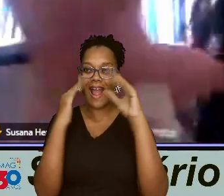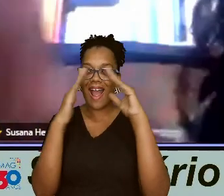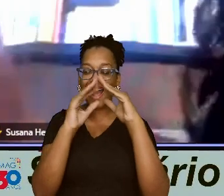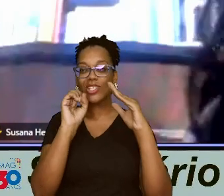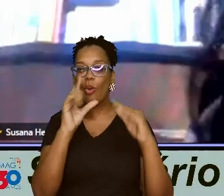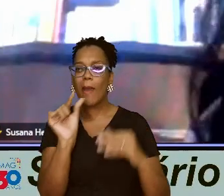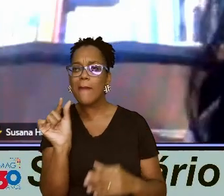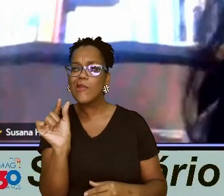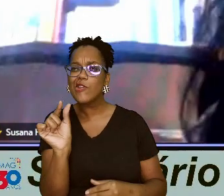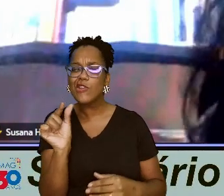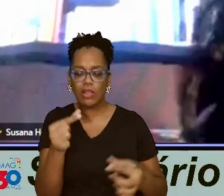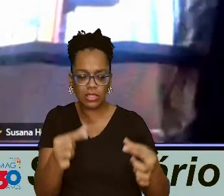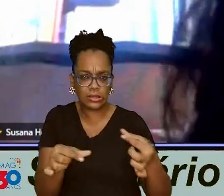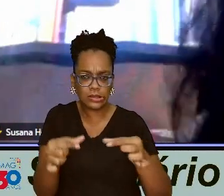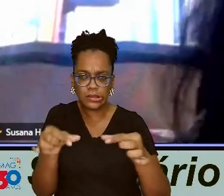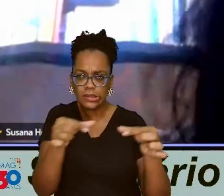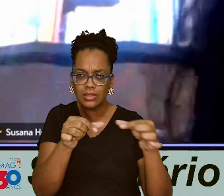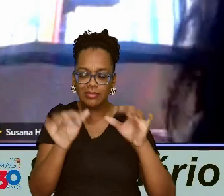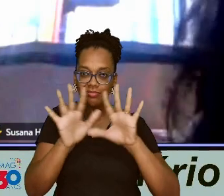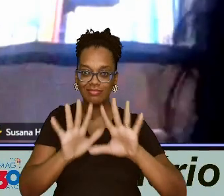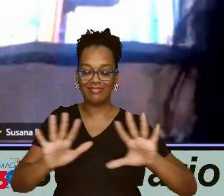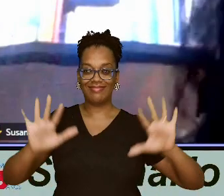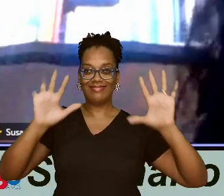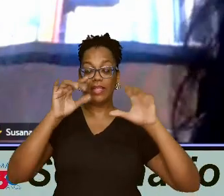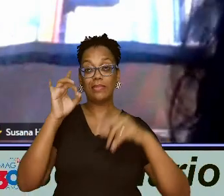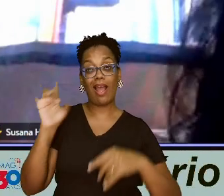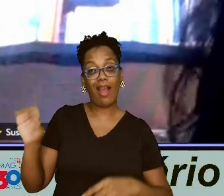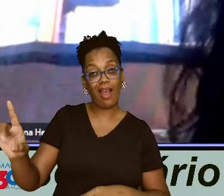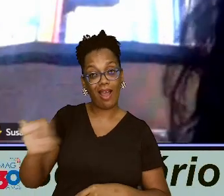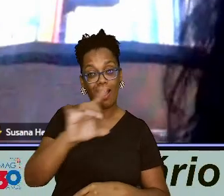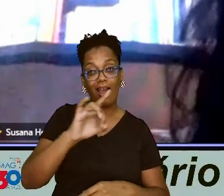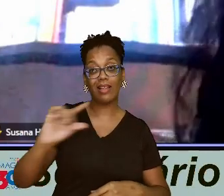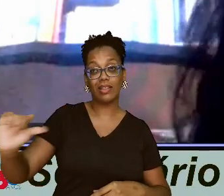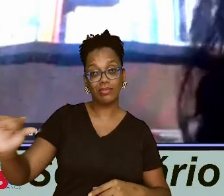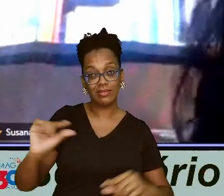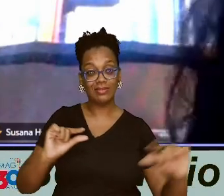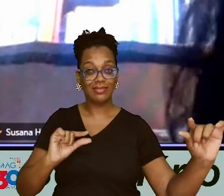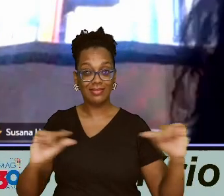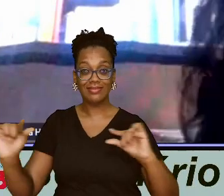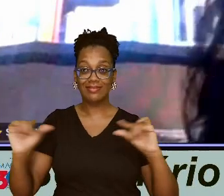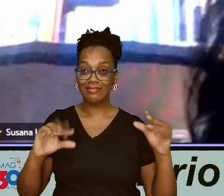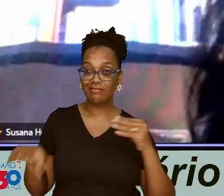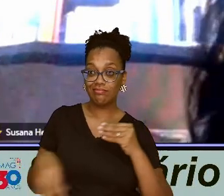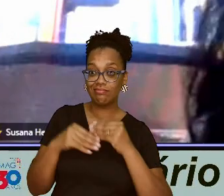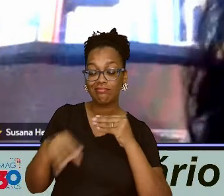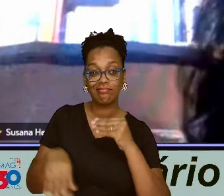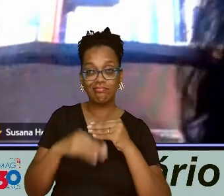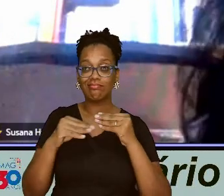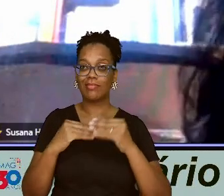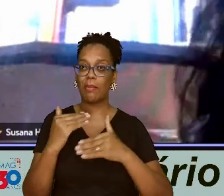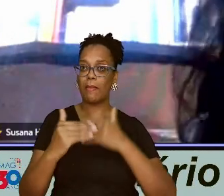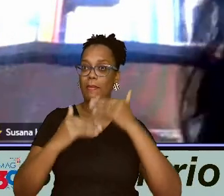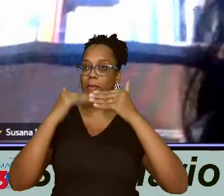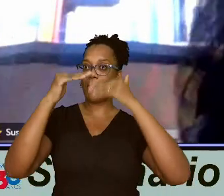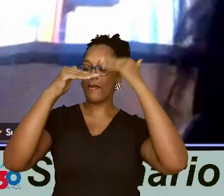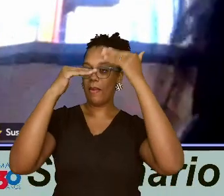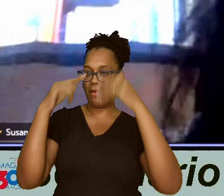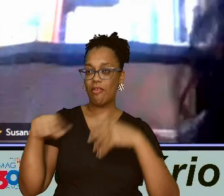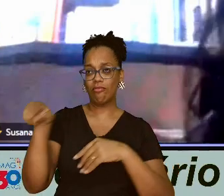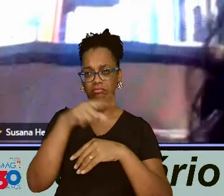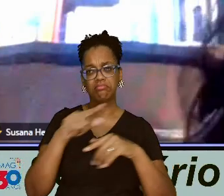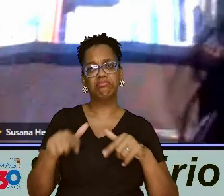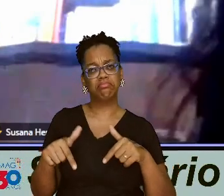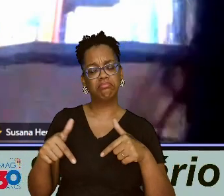Para você ver a realidade inteira, cada um tem que ir lá e botar seu tijolinho. E um vem depois do outro. Então, acho assim, vocês estão